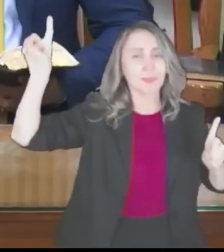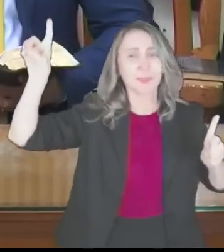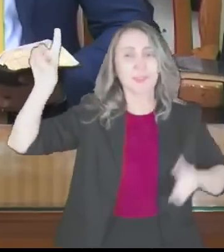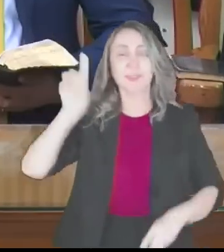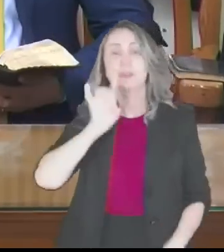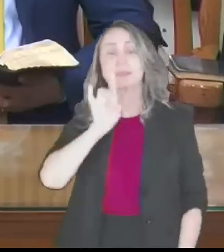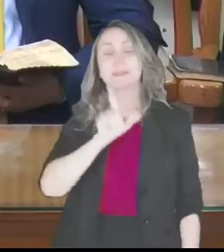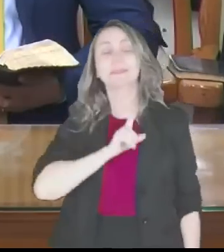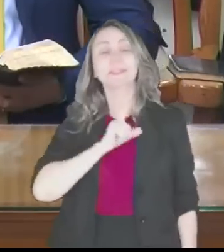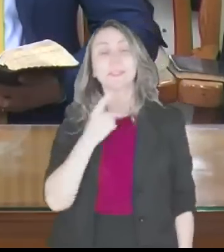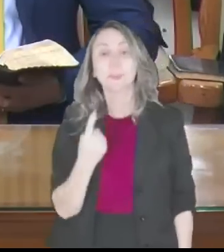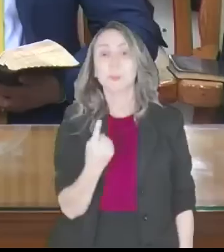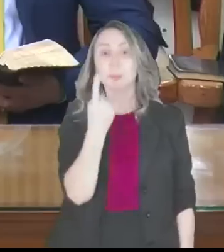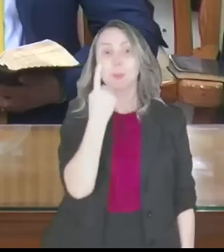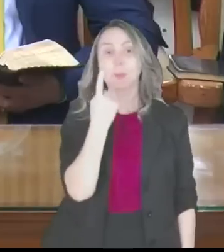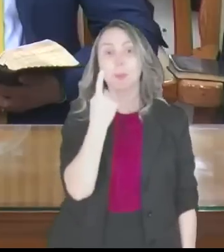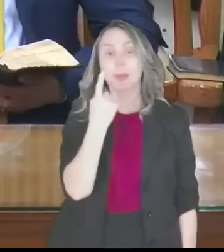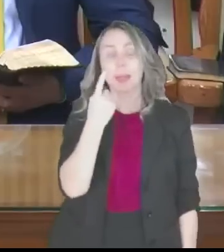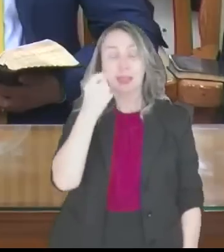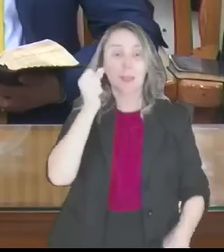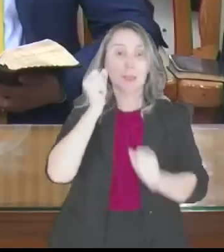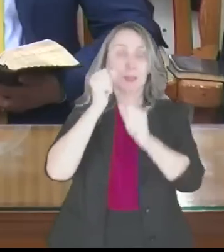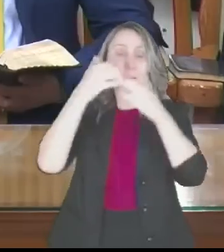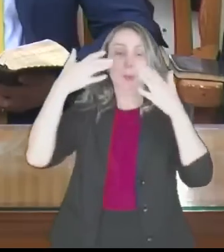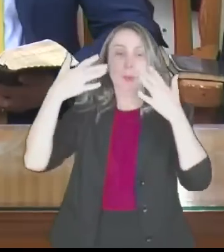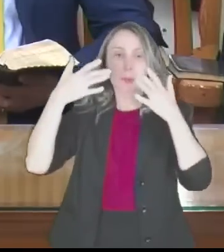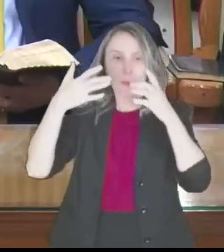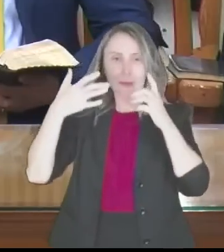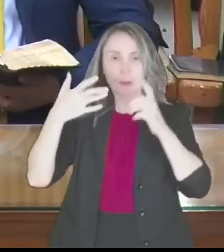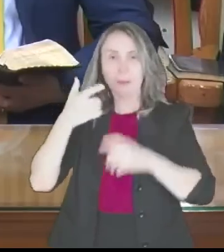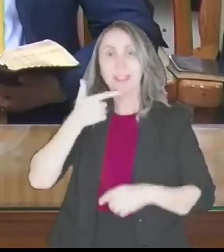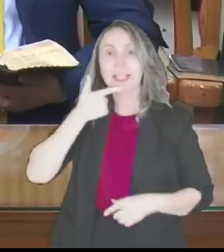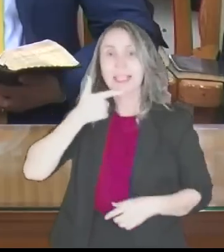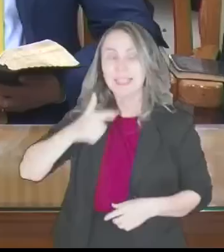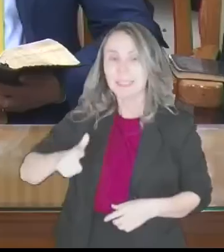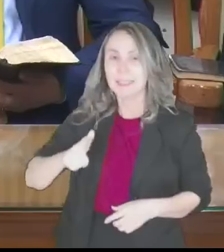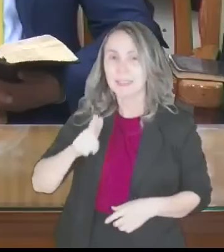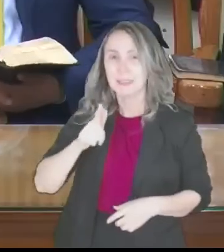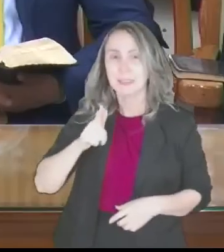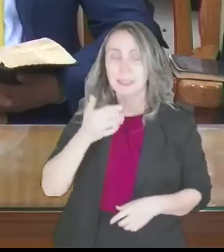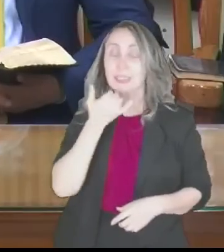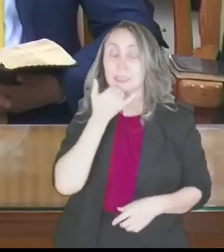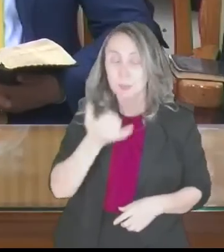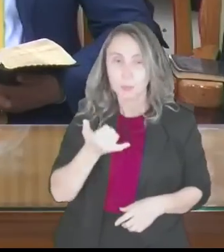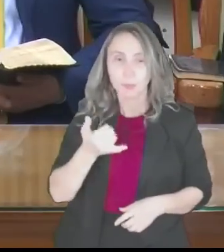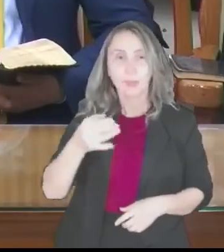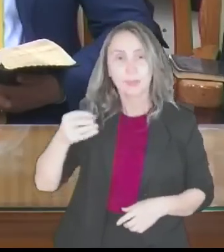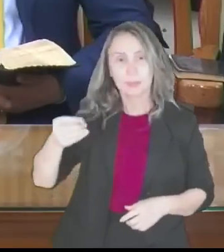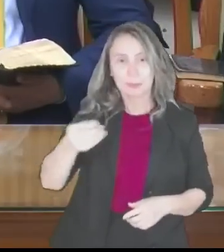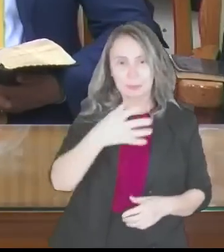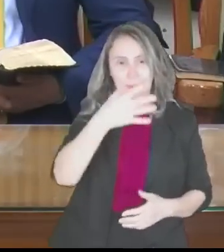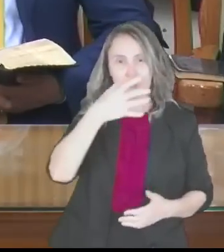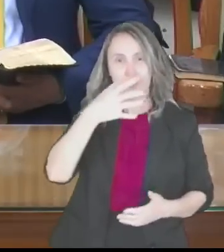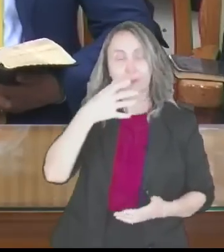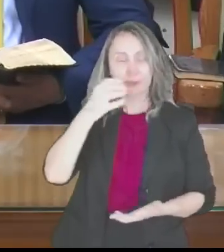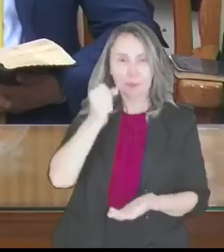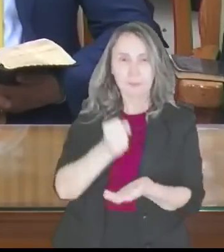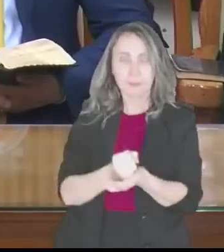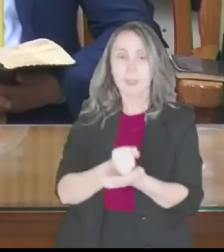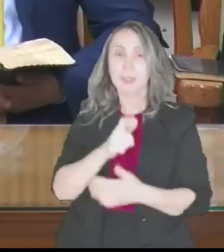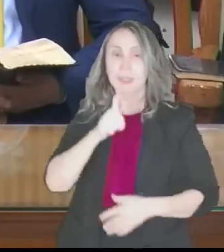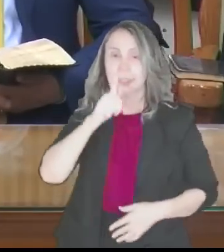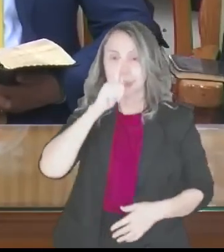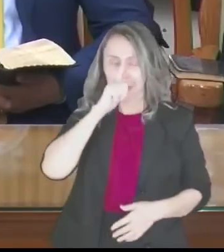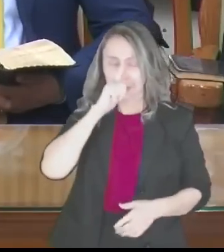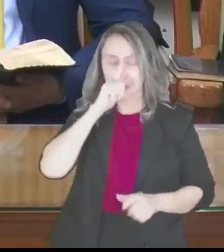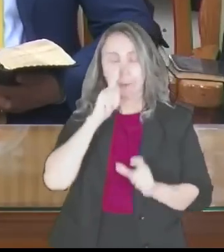uma lâmpada, por sinal, no grego, no Novo Testamento grego, em vez da palavra luz, tem a palavra